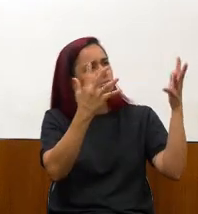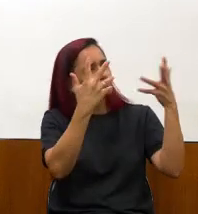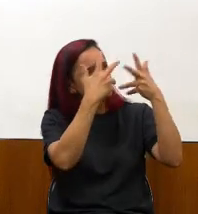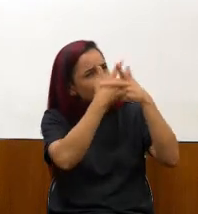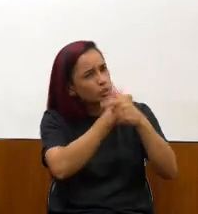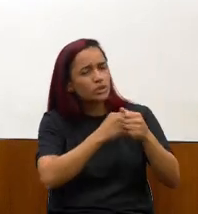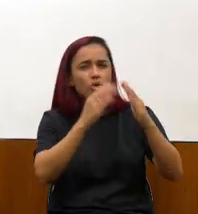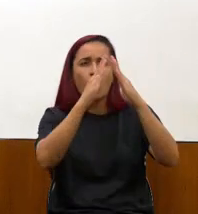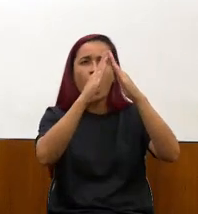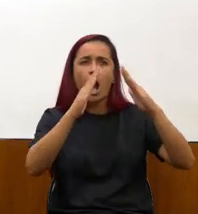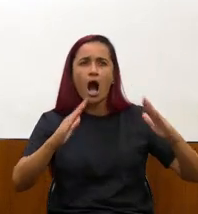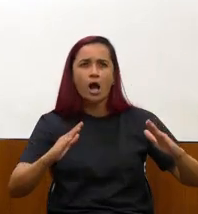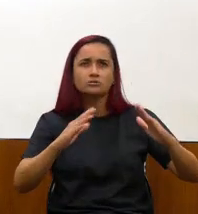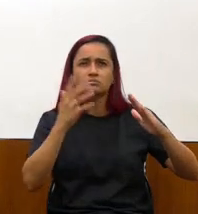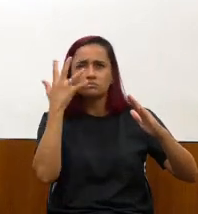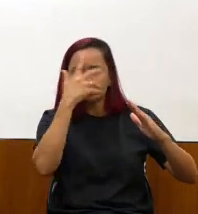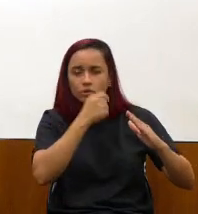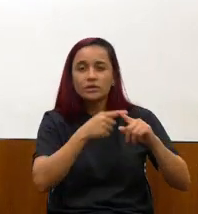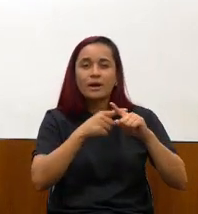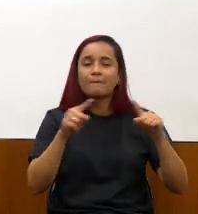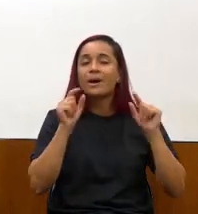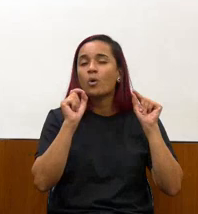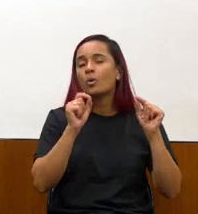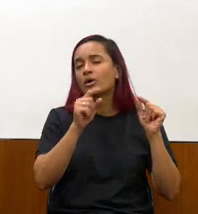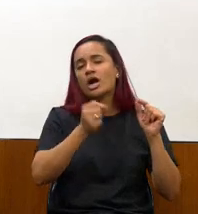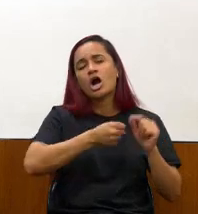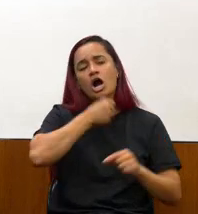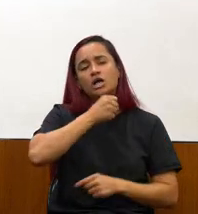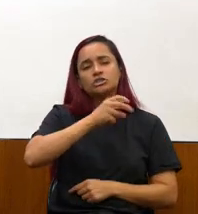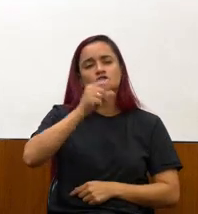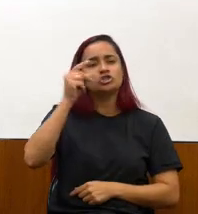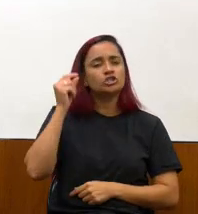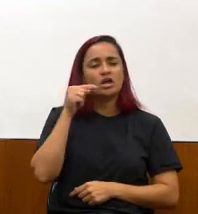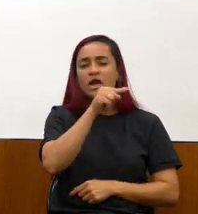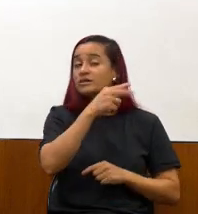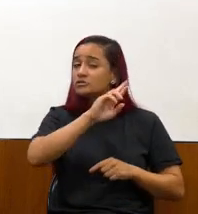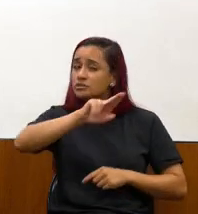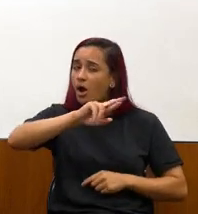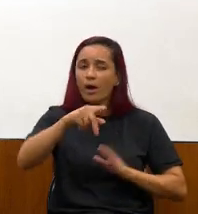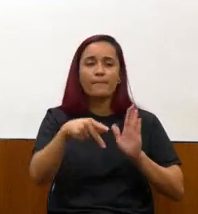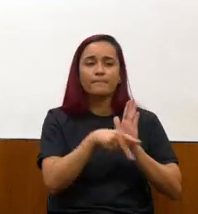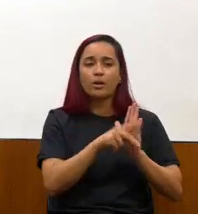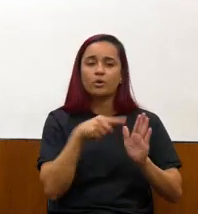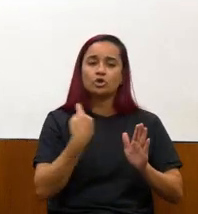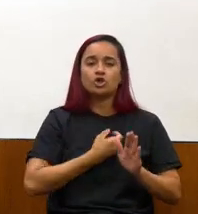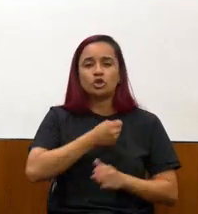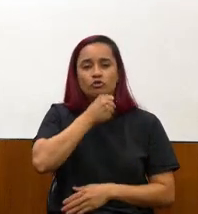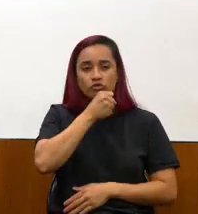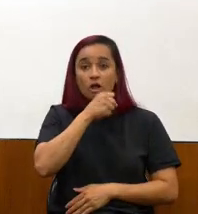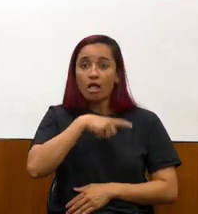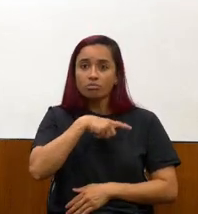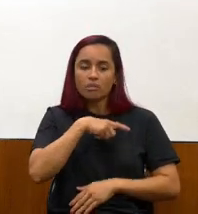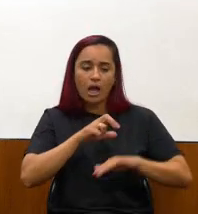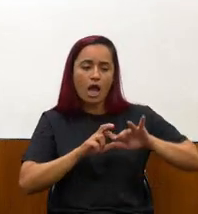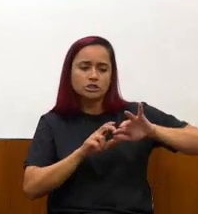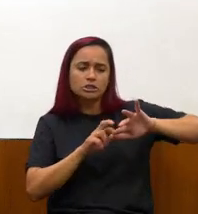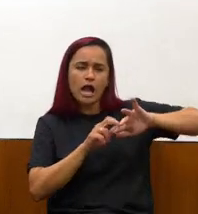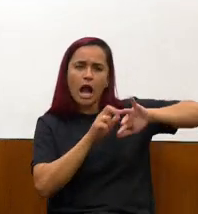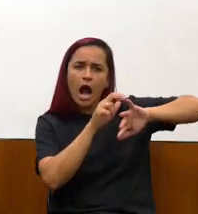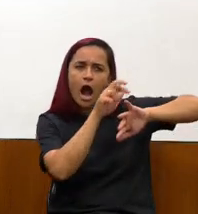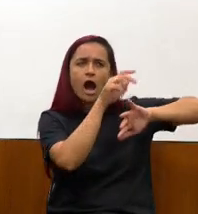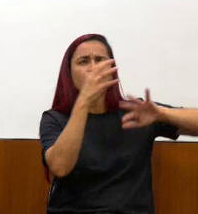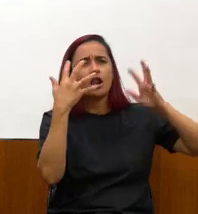o envelhecimento das nossas mães. Não foram feitos para o nosso envelhecimento. São escadas muito bonitas, são